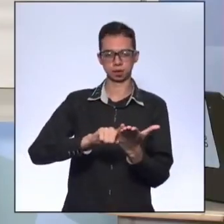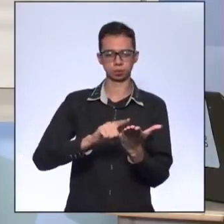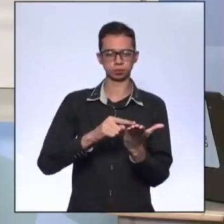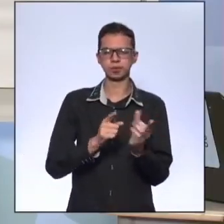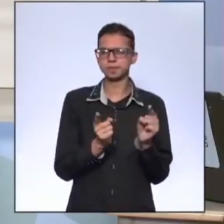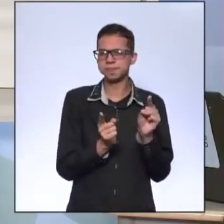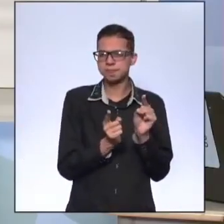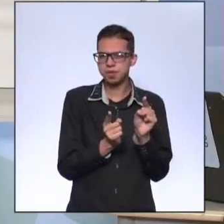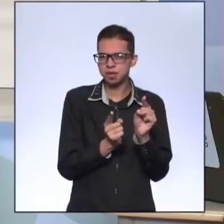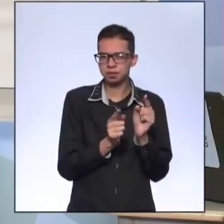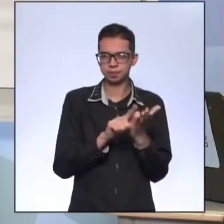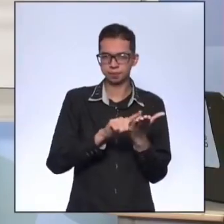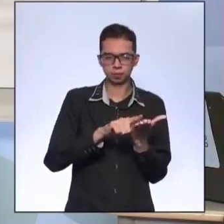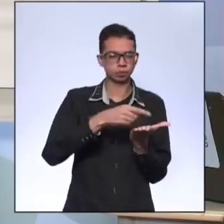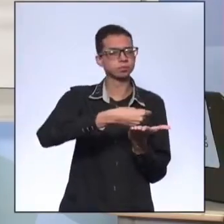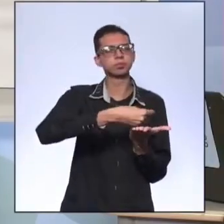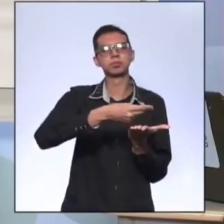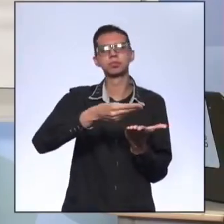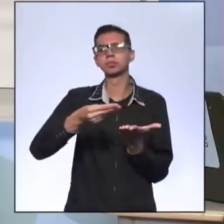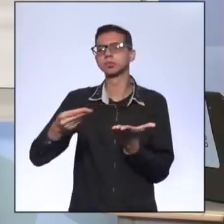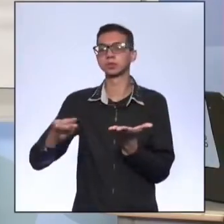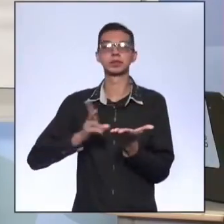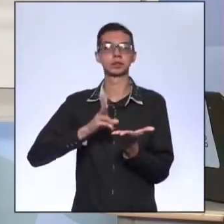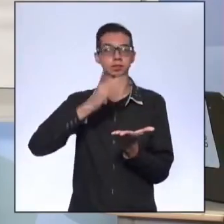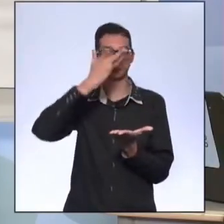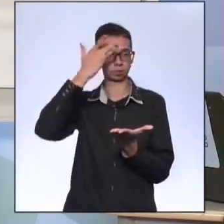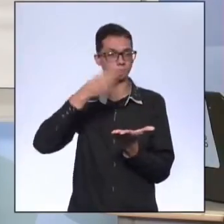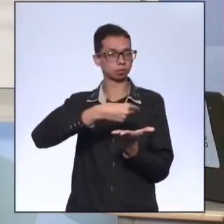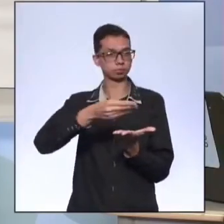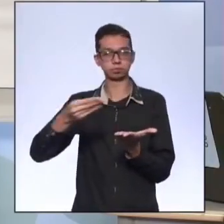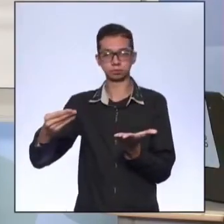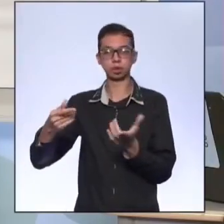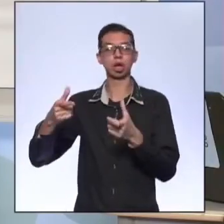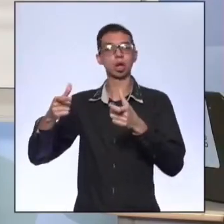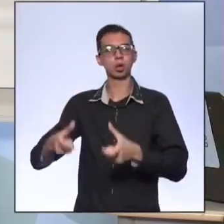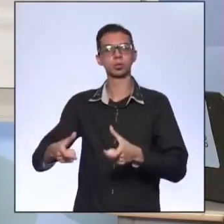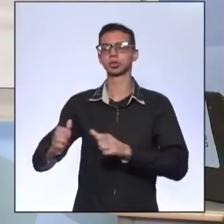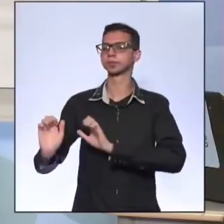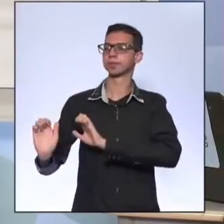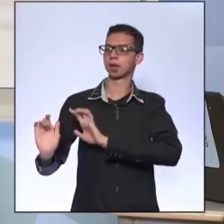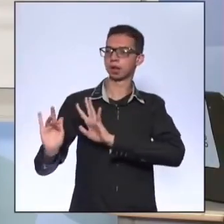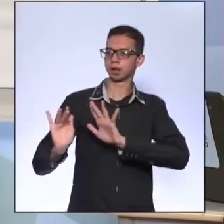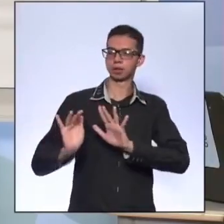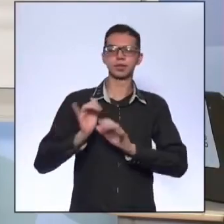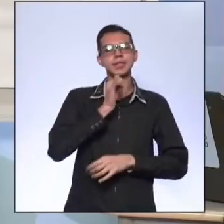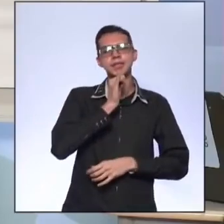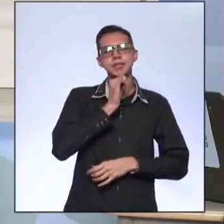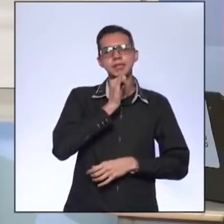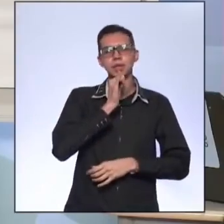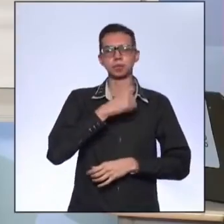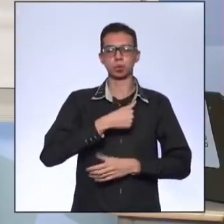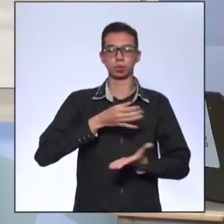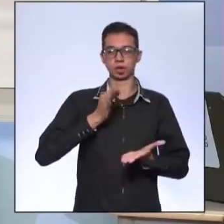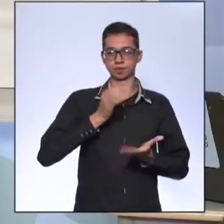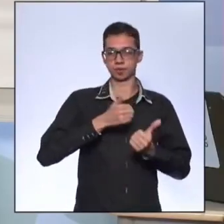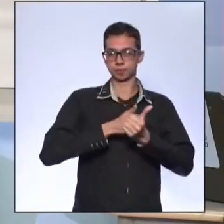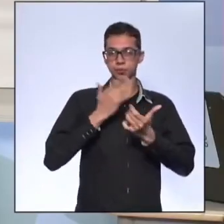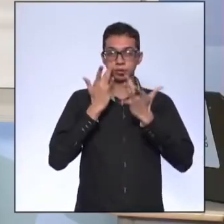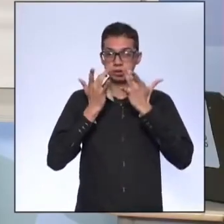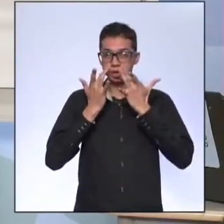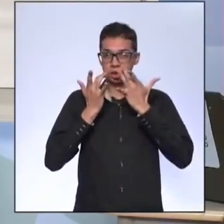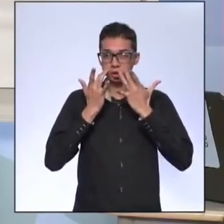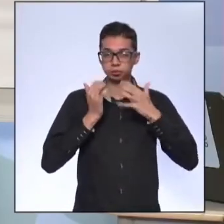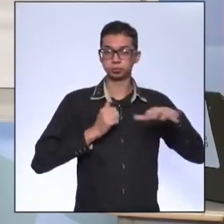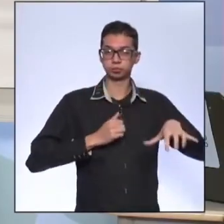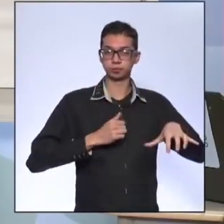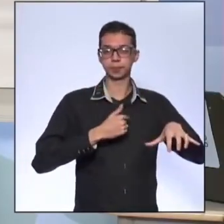eram distribuídos em locais específicos onde meu público-alvo estaria. Por exemplo, um café próximo do teatro. Deixava